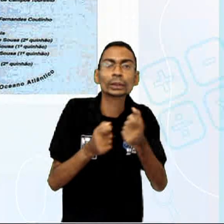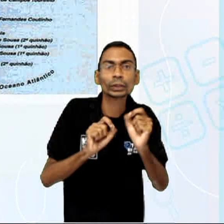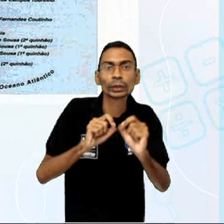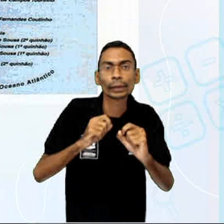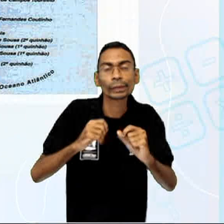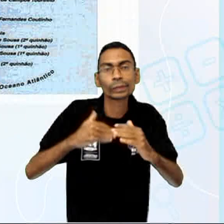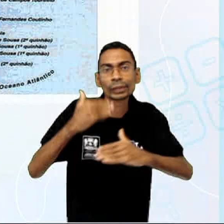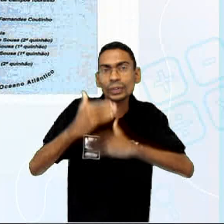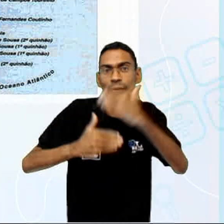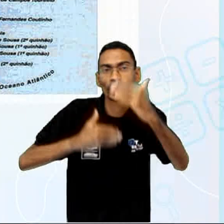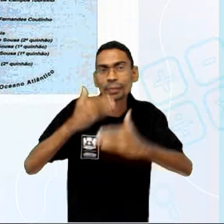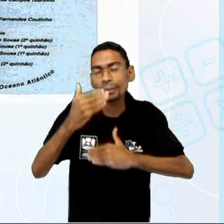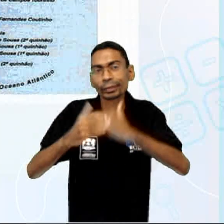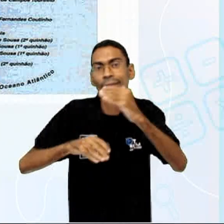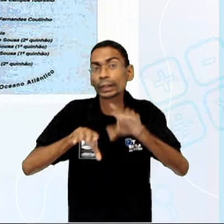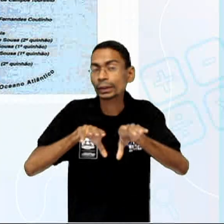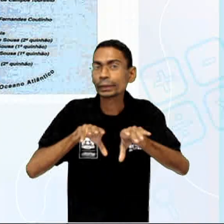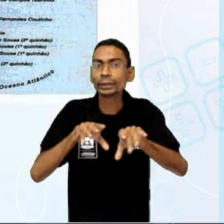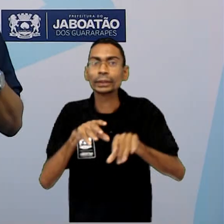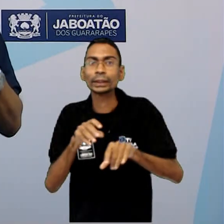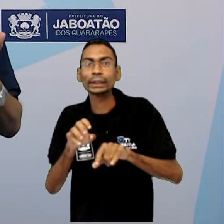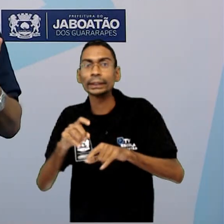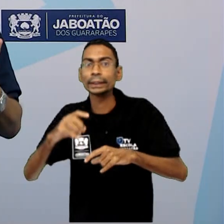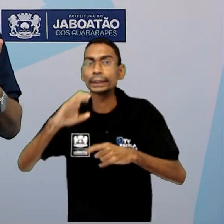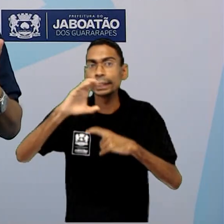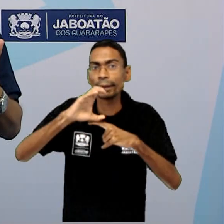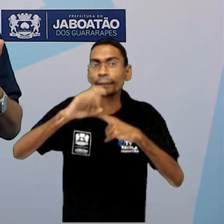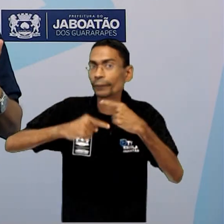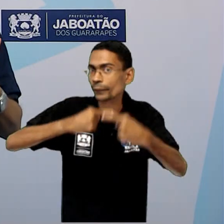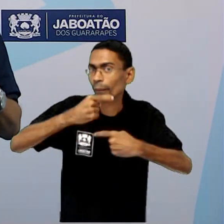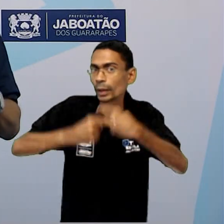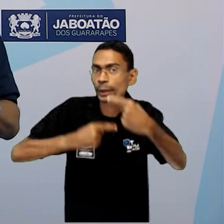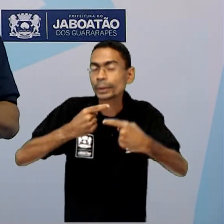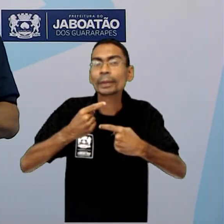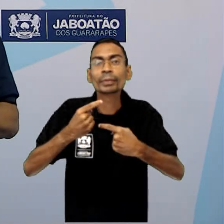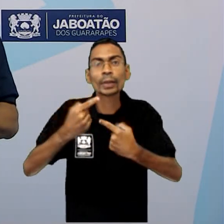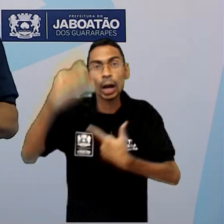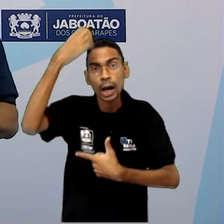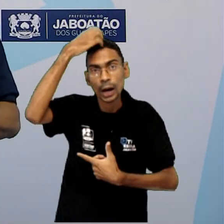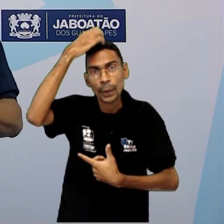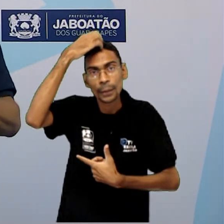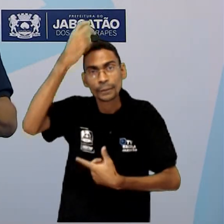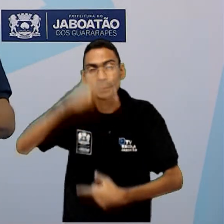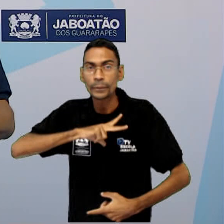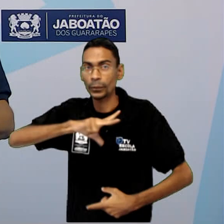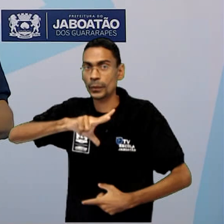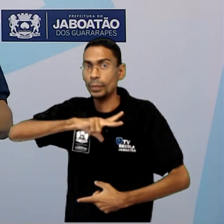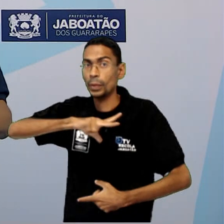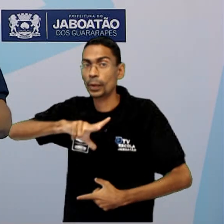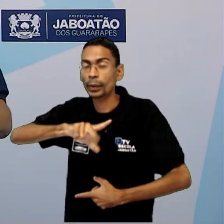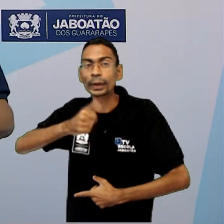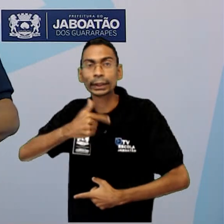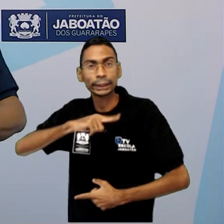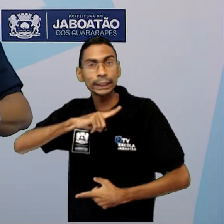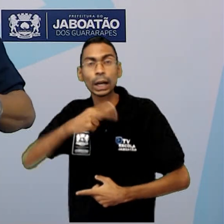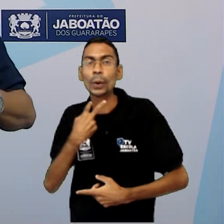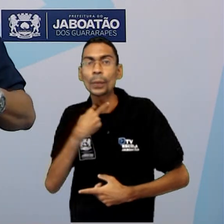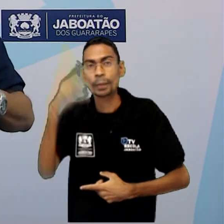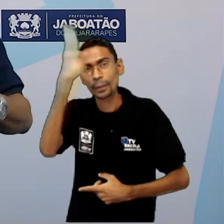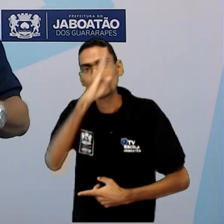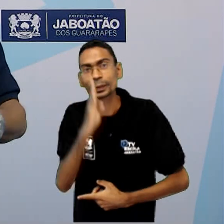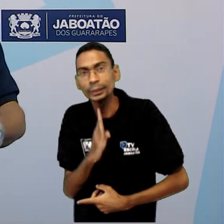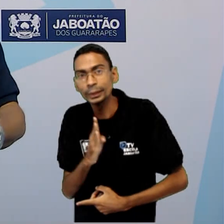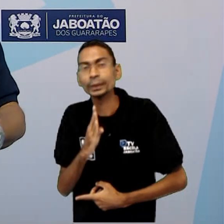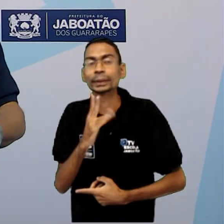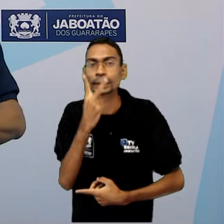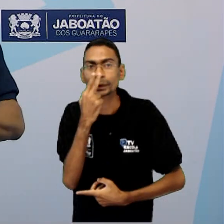da capitania. Ou seja, a coroa portuguesa, ela queria ocupar o Brasil ao